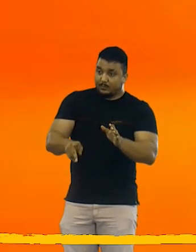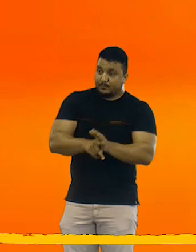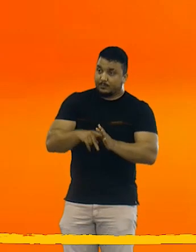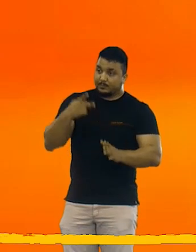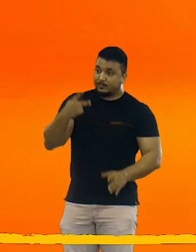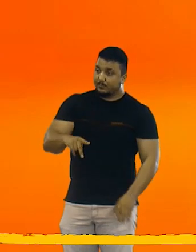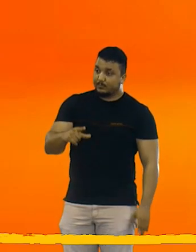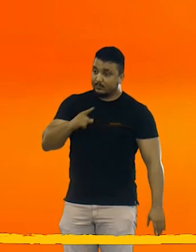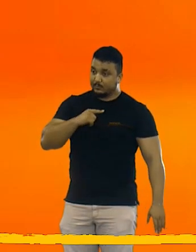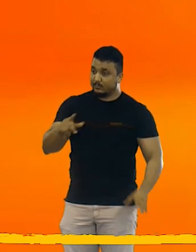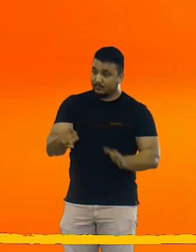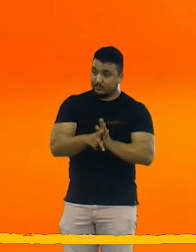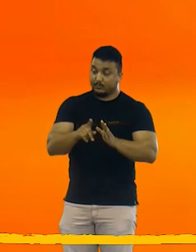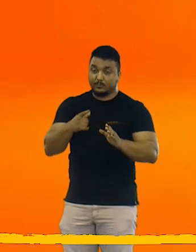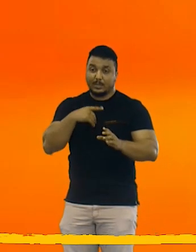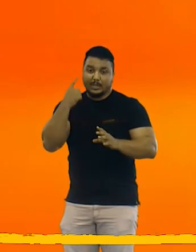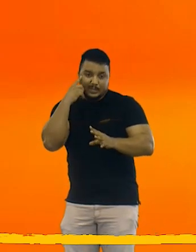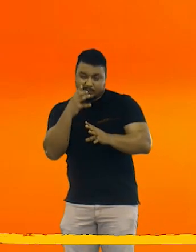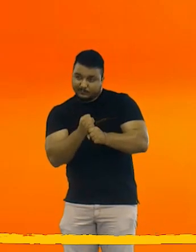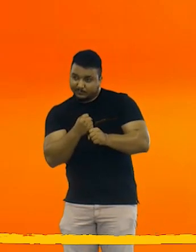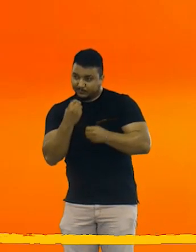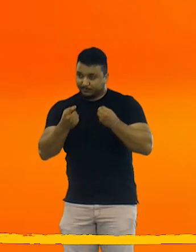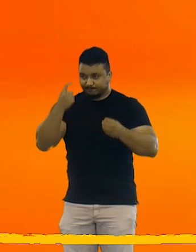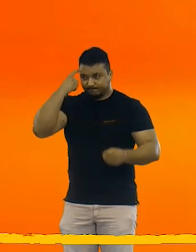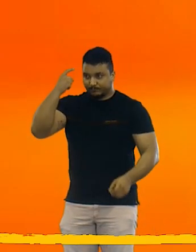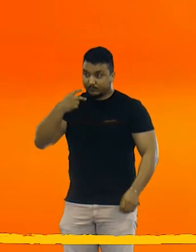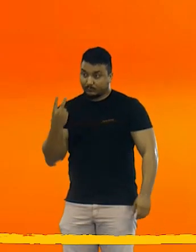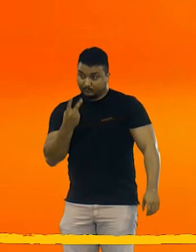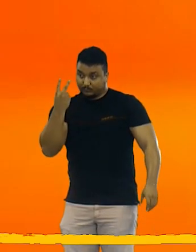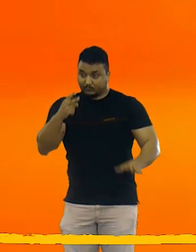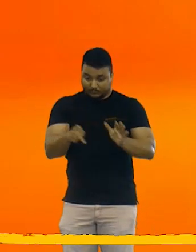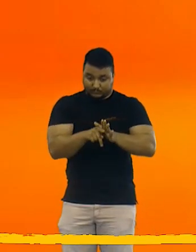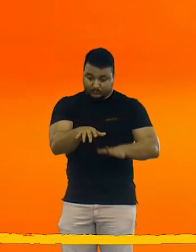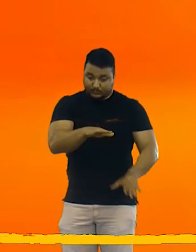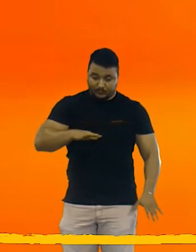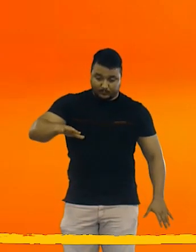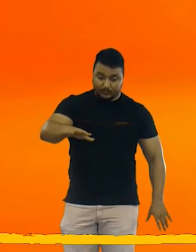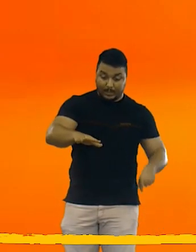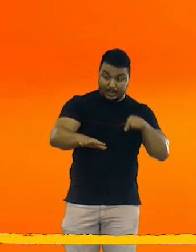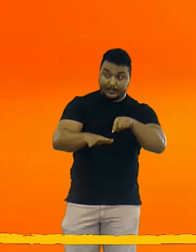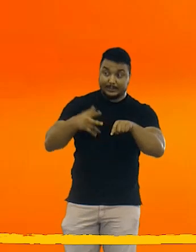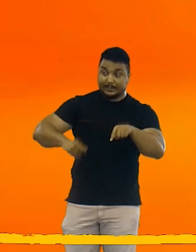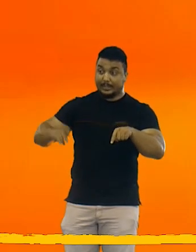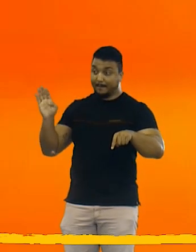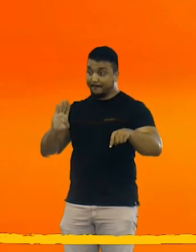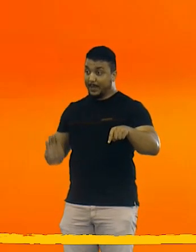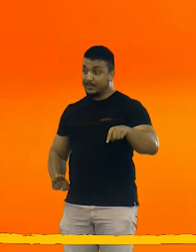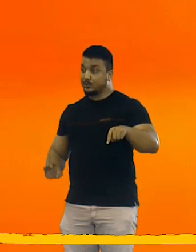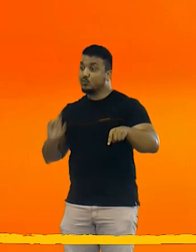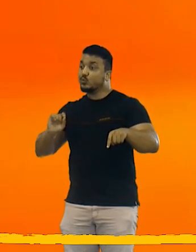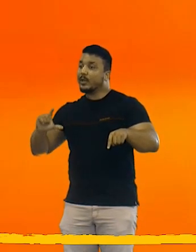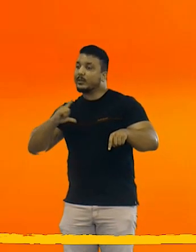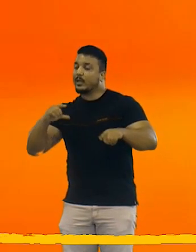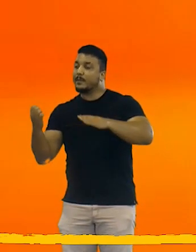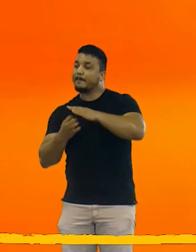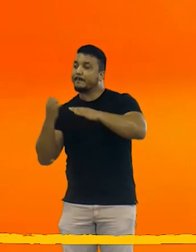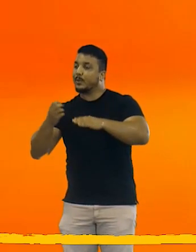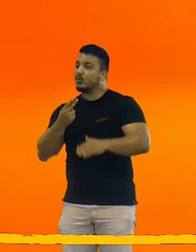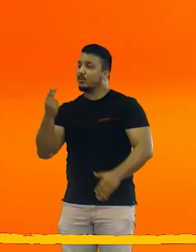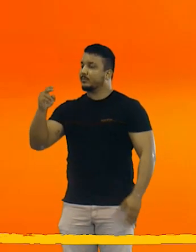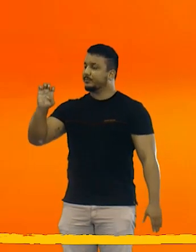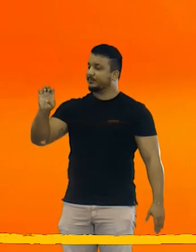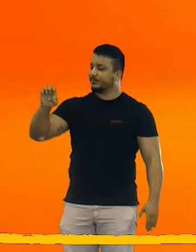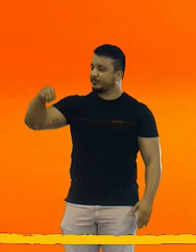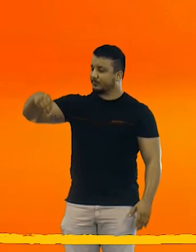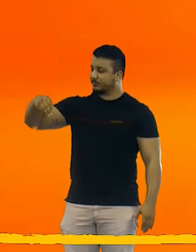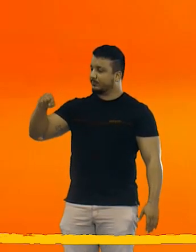também um processo de especulação dessas terras produtivas. Lembrando que aqui no Brasil, a gente tem uma grande empresa chamada Embrapa, que faz